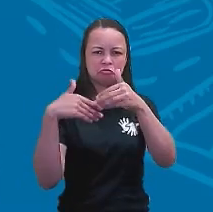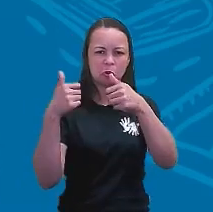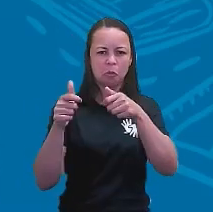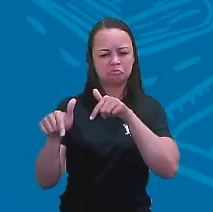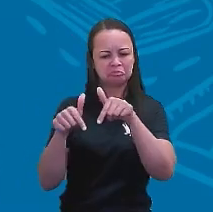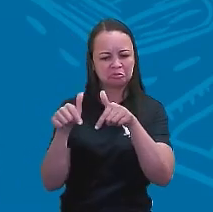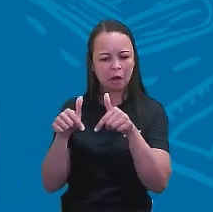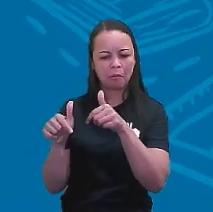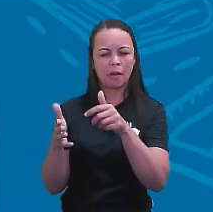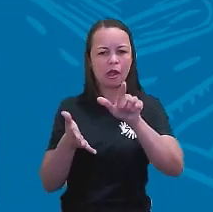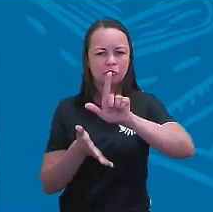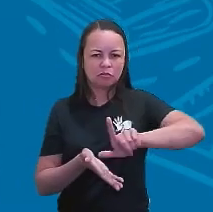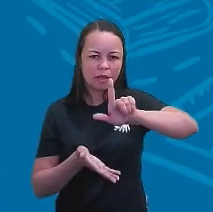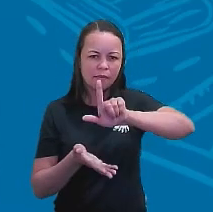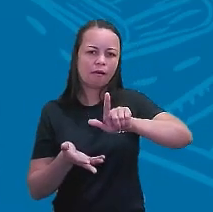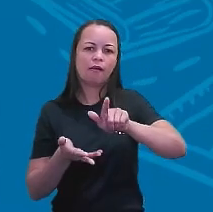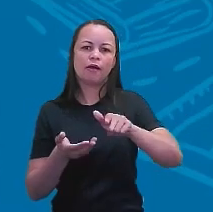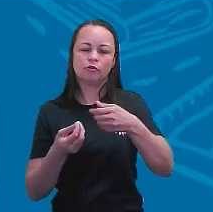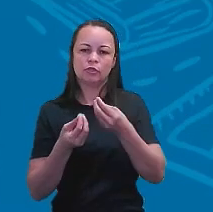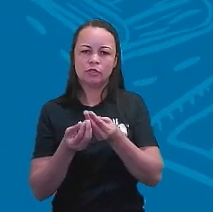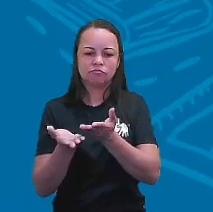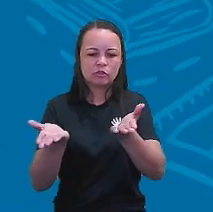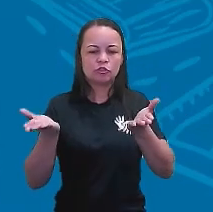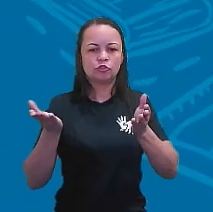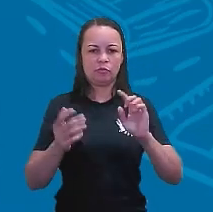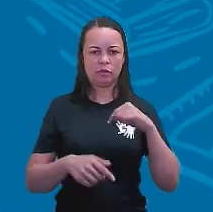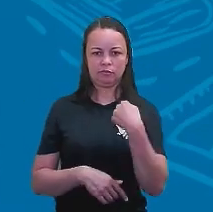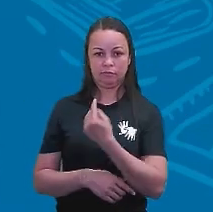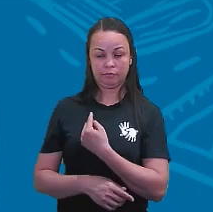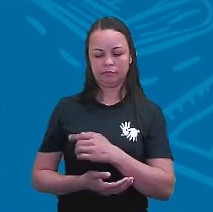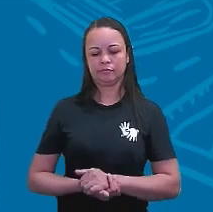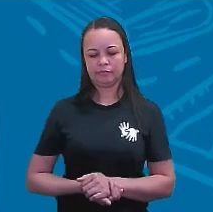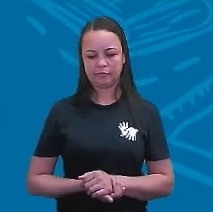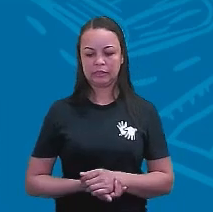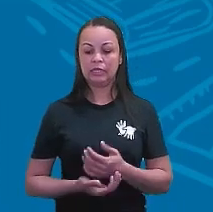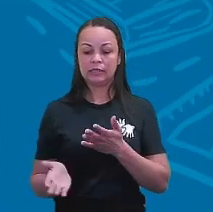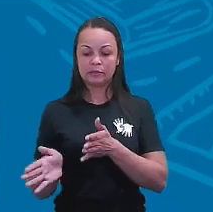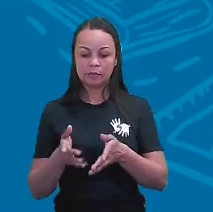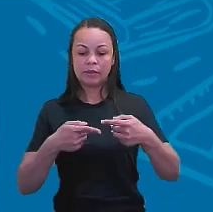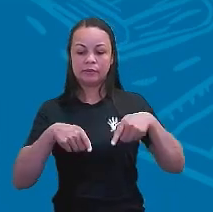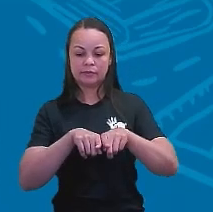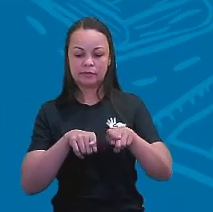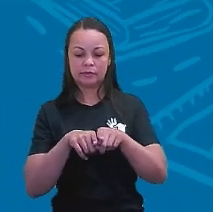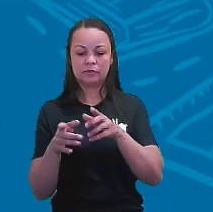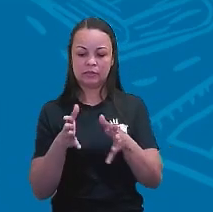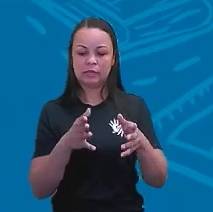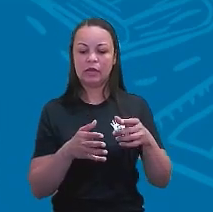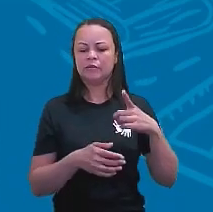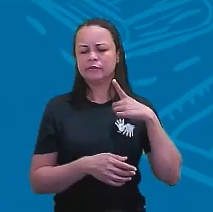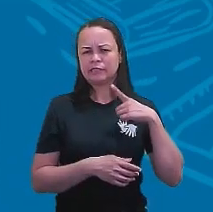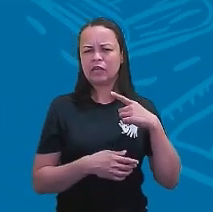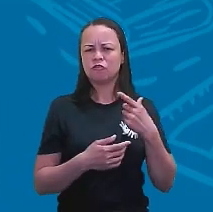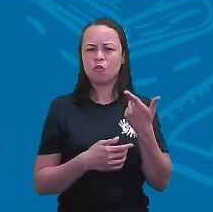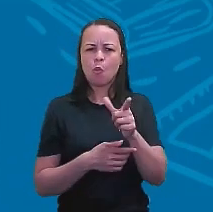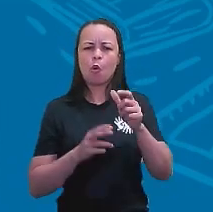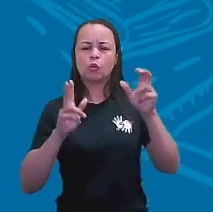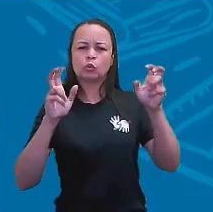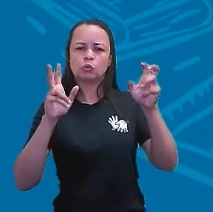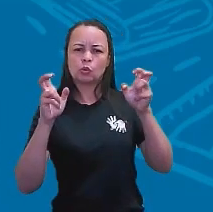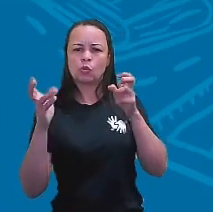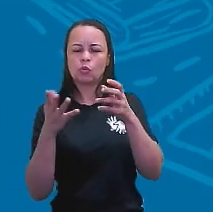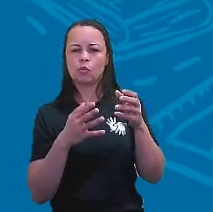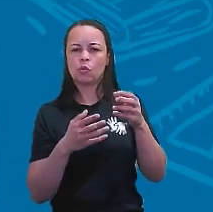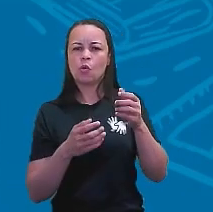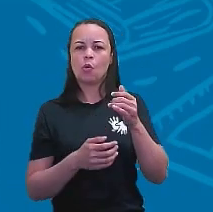o ano de 65. O que aconteceu nesse ano? Gente, é o conto chamado Nove Novena. E preste atenção nesse nome,